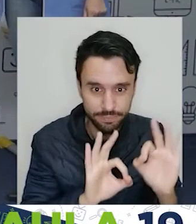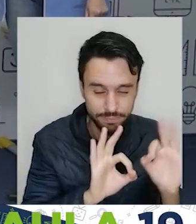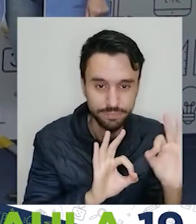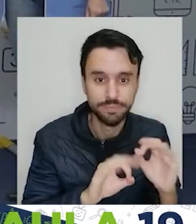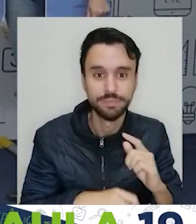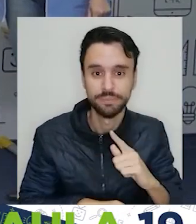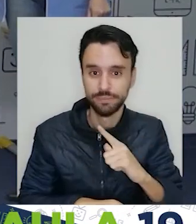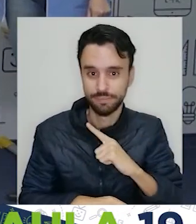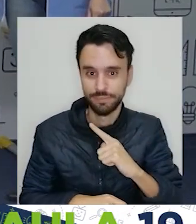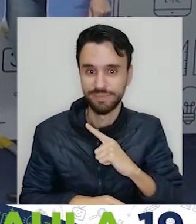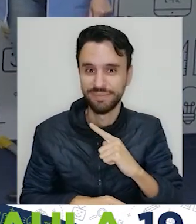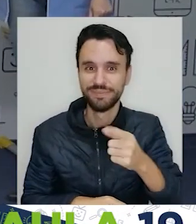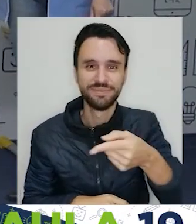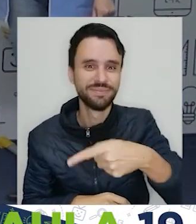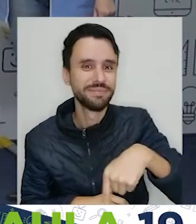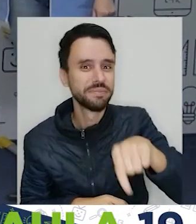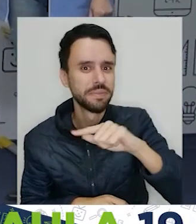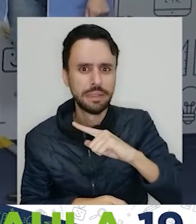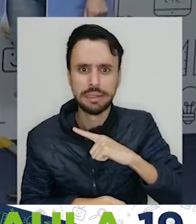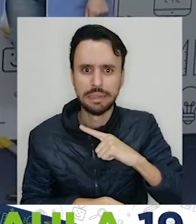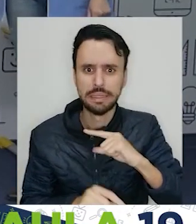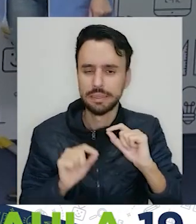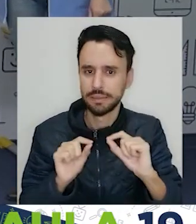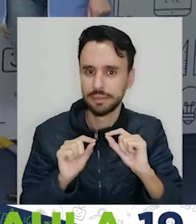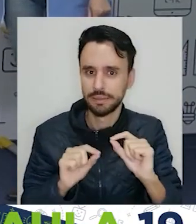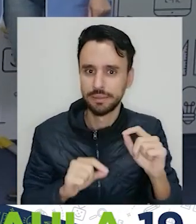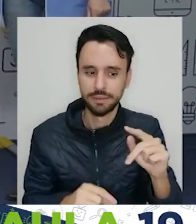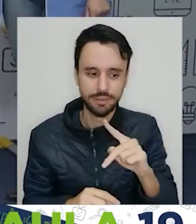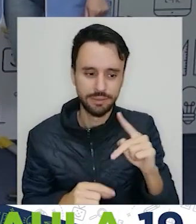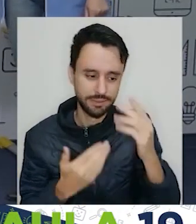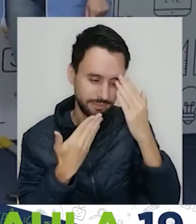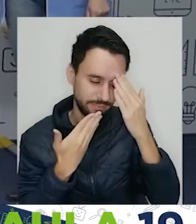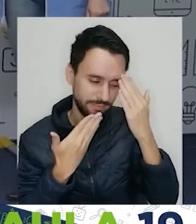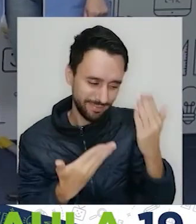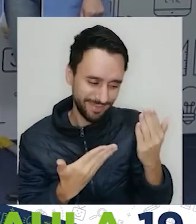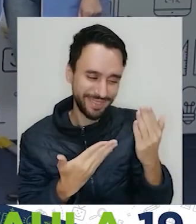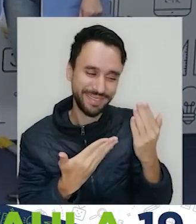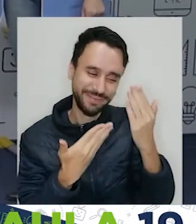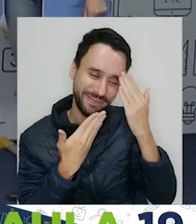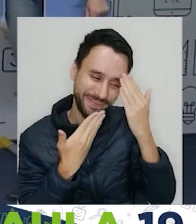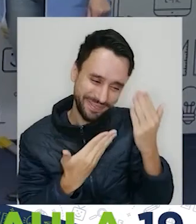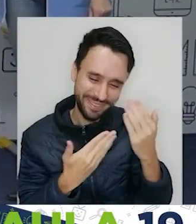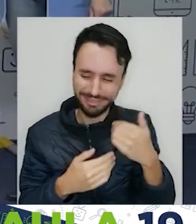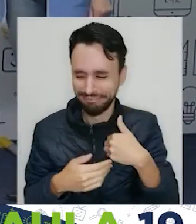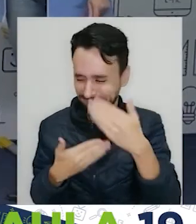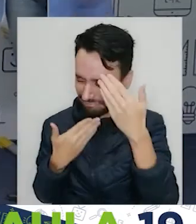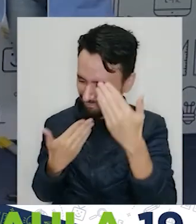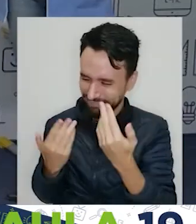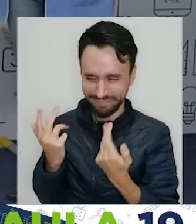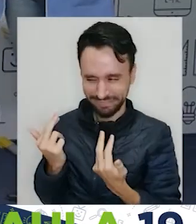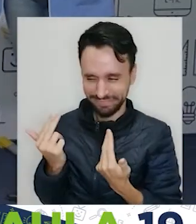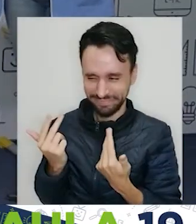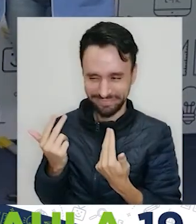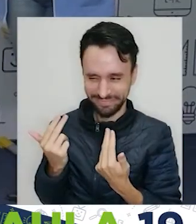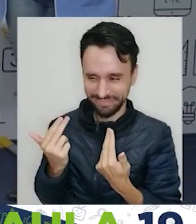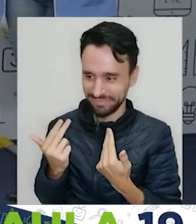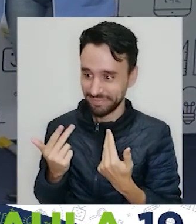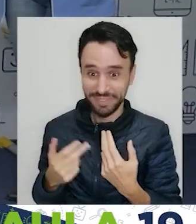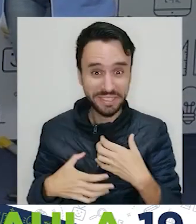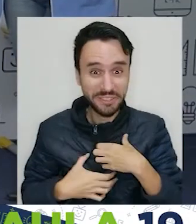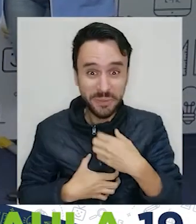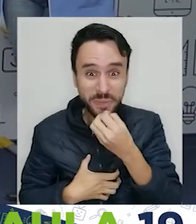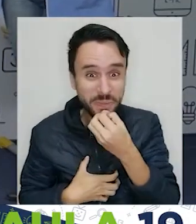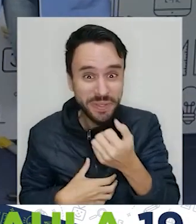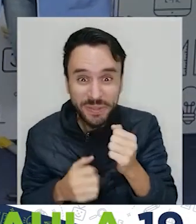vai organizar aqui, agradecer a presença da professora Suzy, muito obrigada. Eu que agradeço, foi muito bom estar